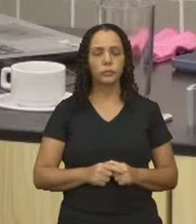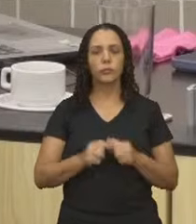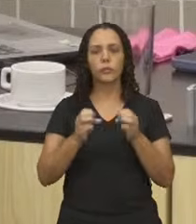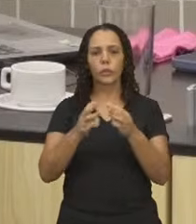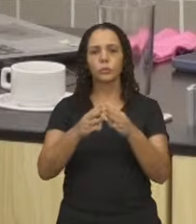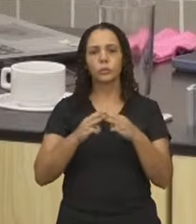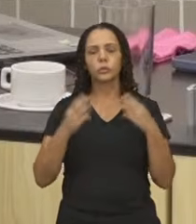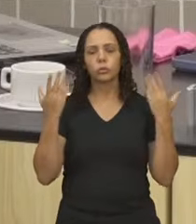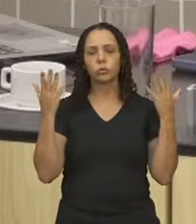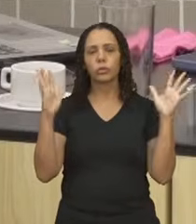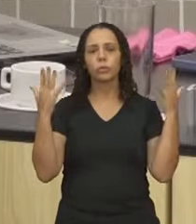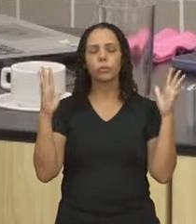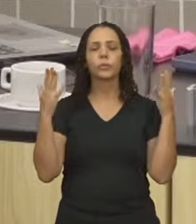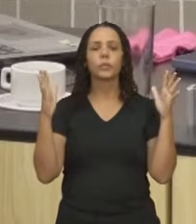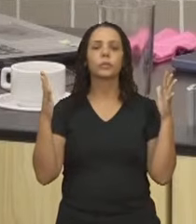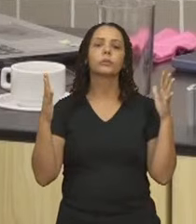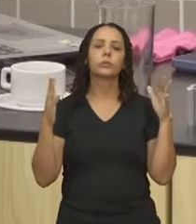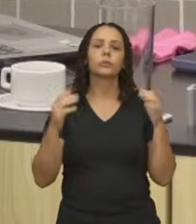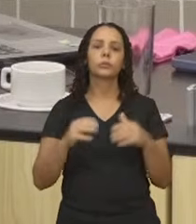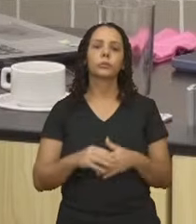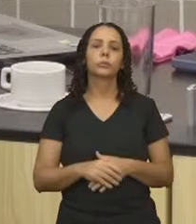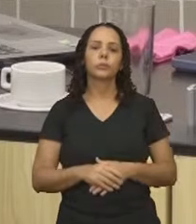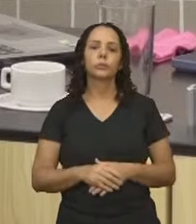Moção de aplausos.